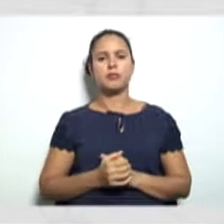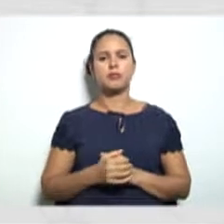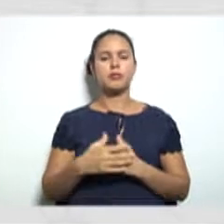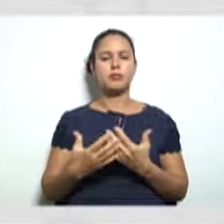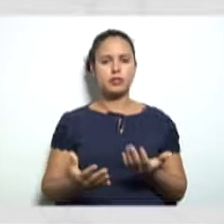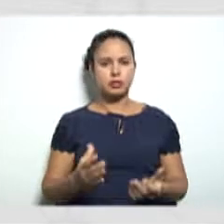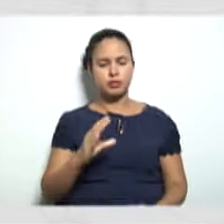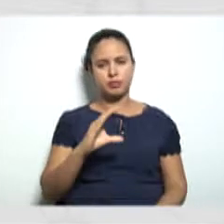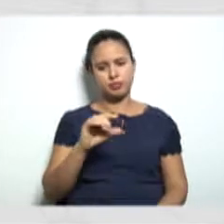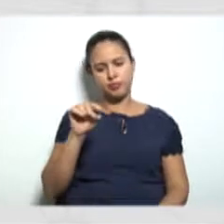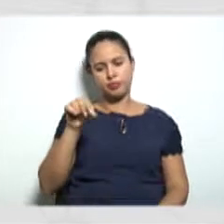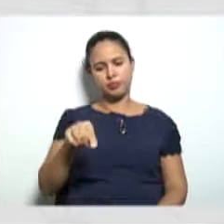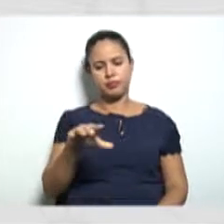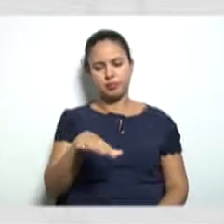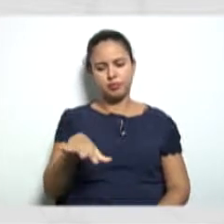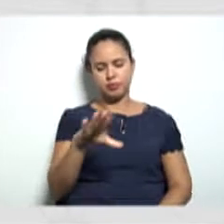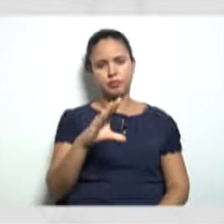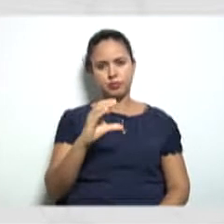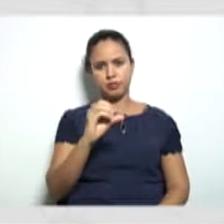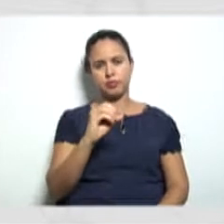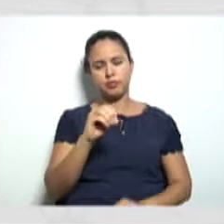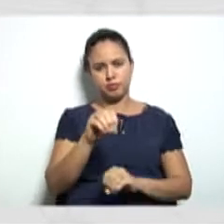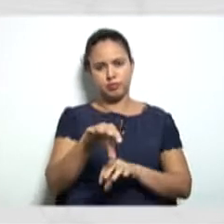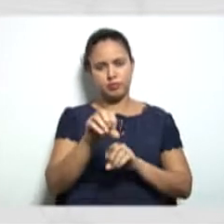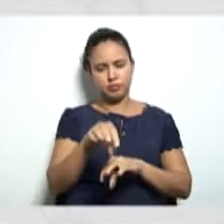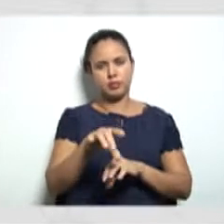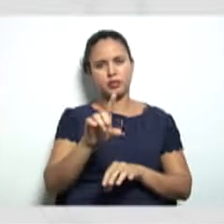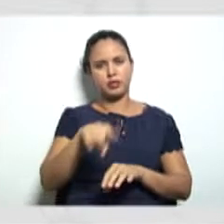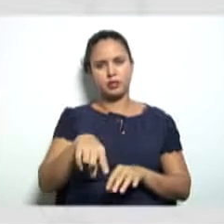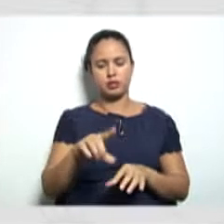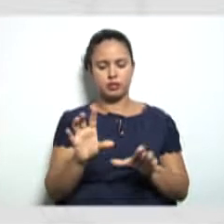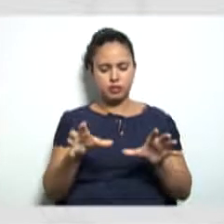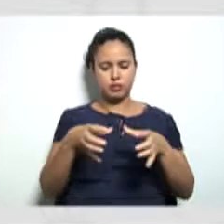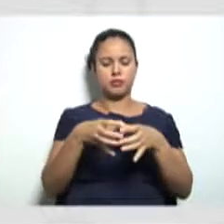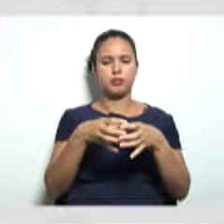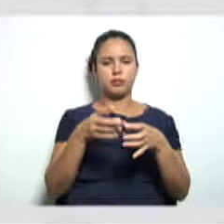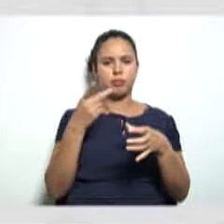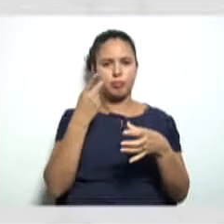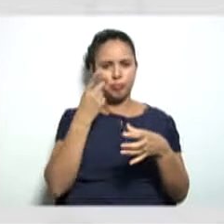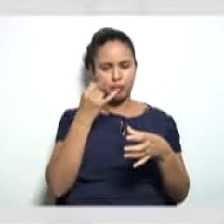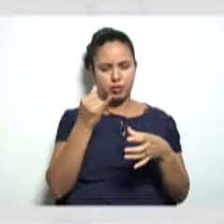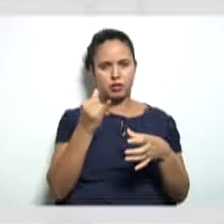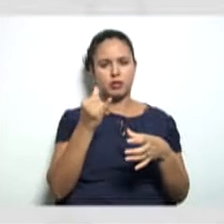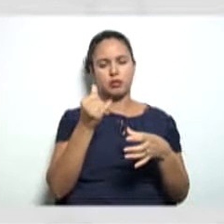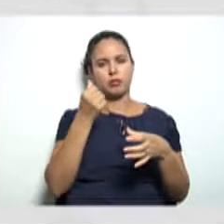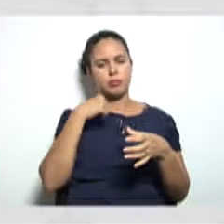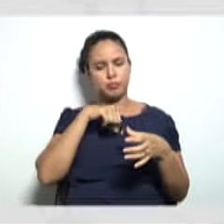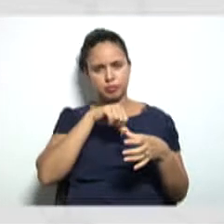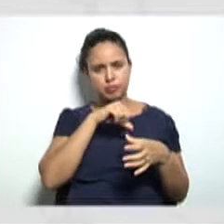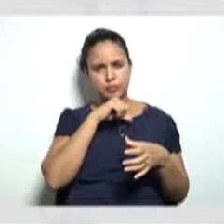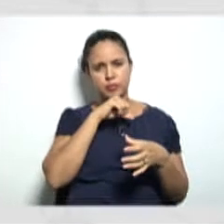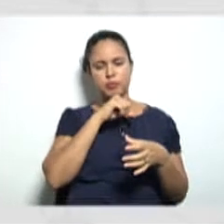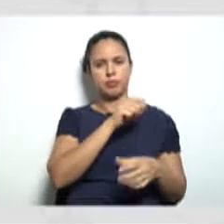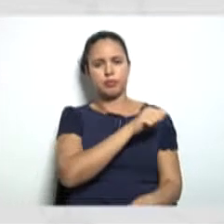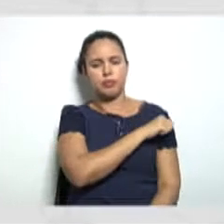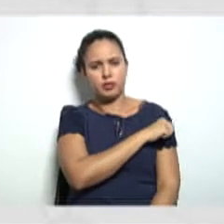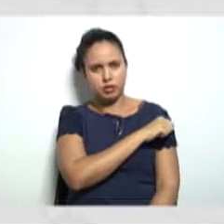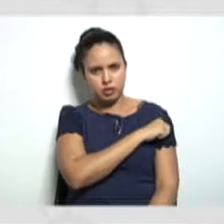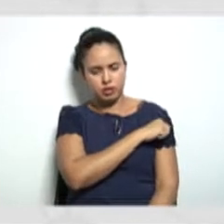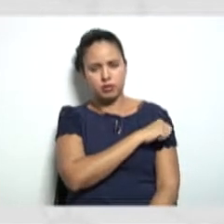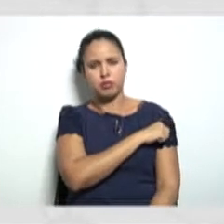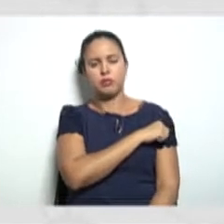Brasil, esse ramo é formado por pais de alunos que se sentem prejudicados com a situação educacional de seus